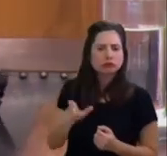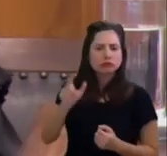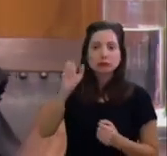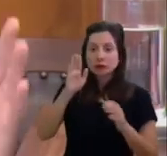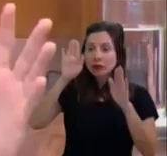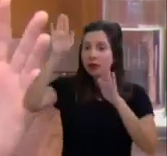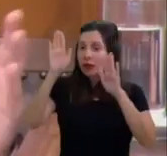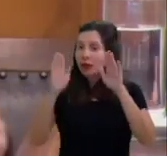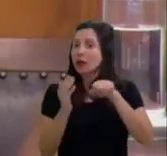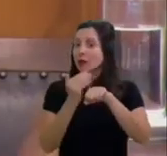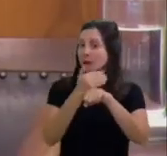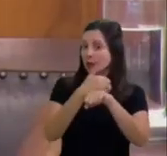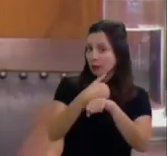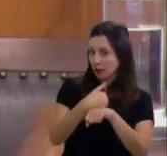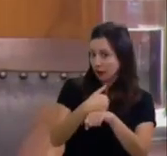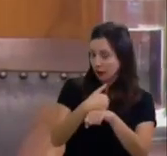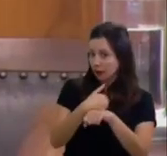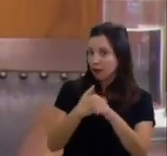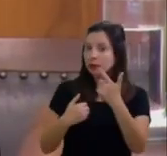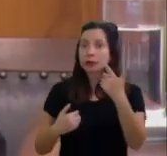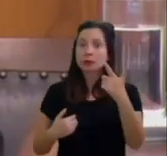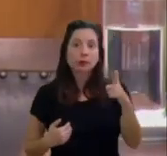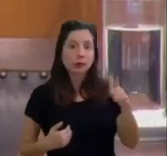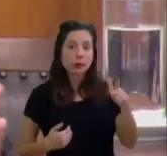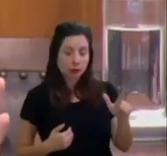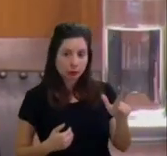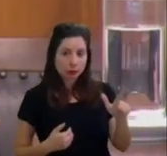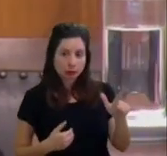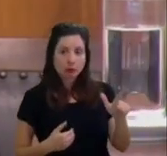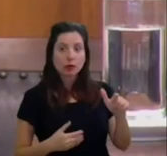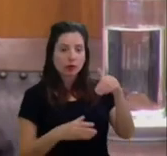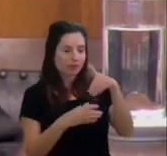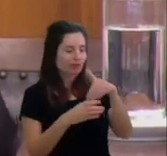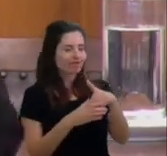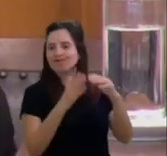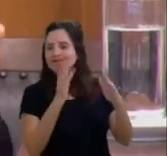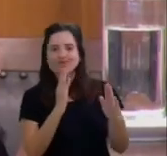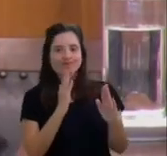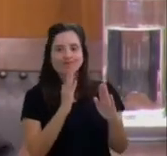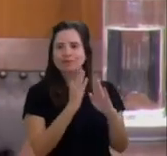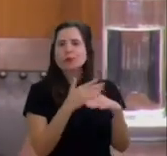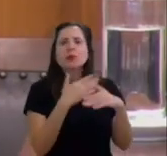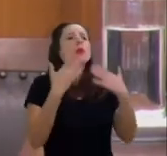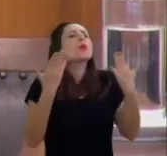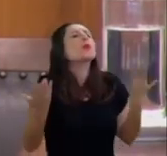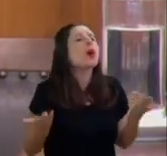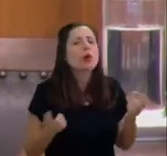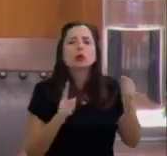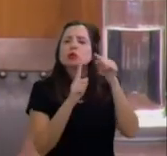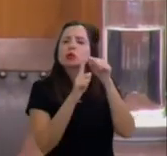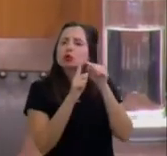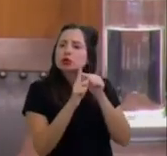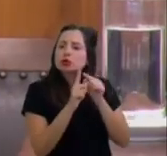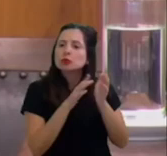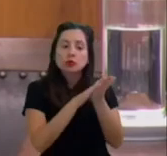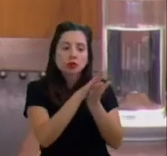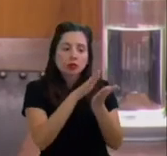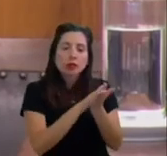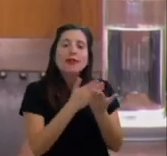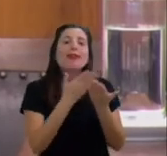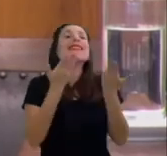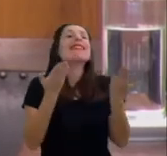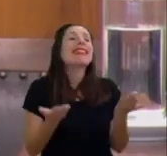que, ao menos, a Procuradoria Regional Eleitoral não identificou qual seria o tipo de despesa ou mesmo quem seria o